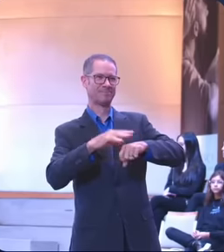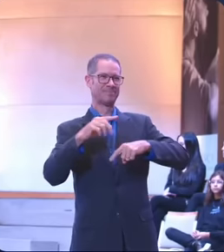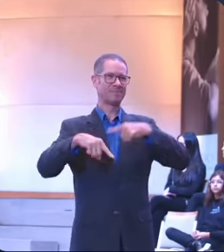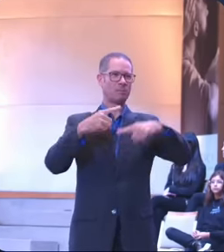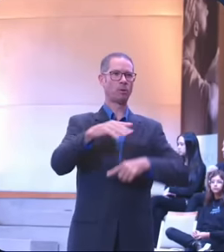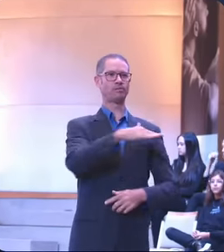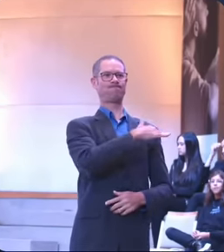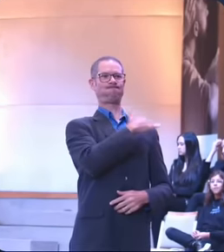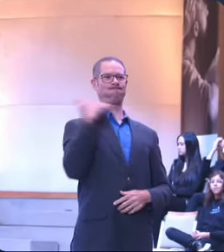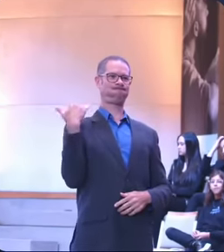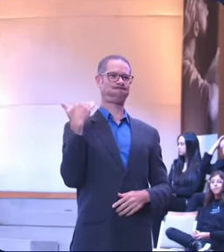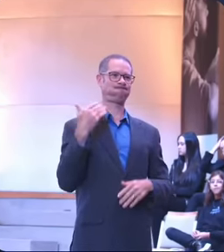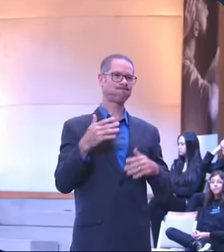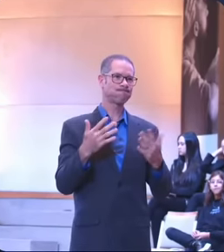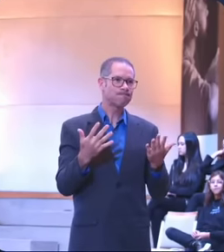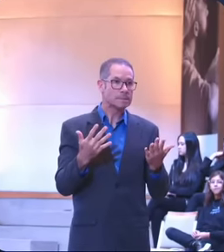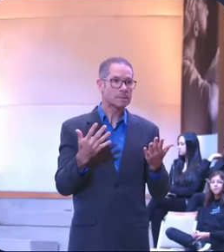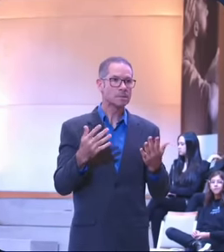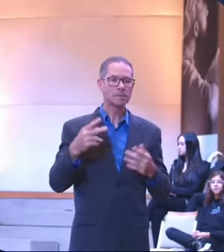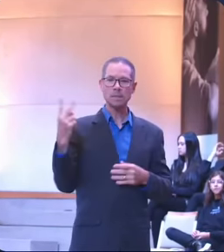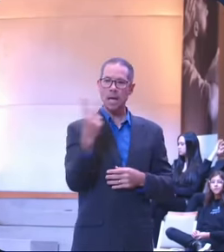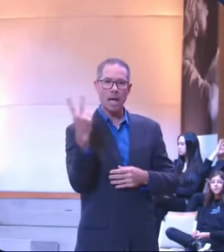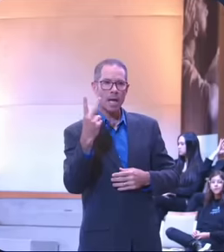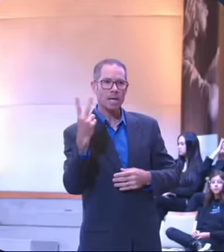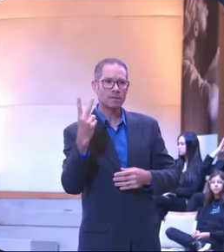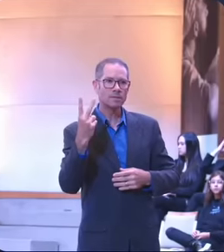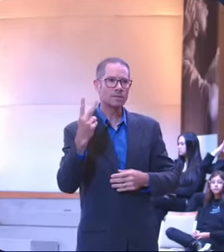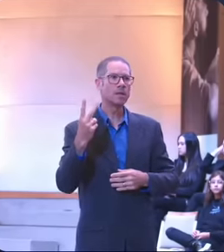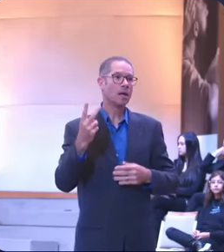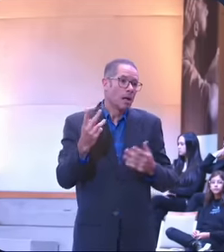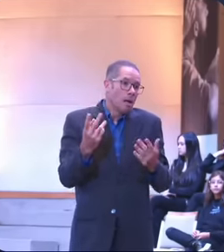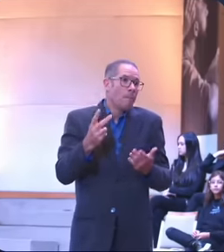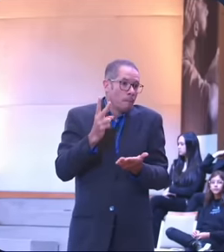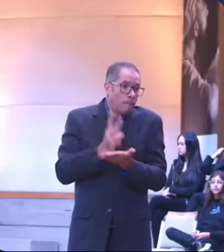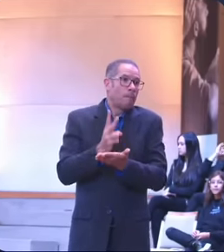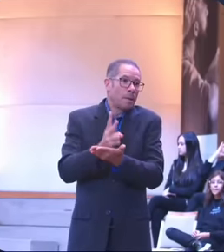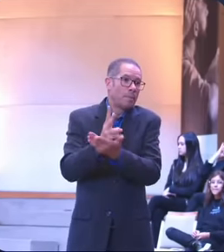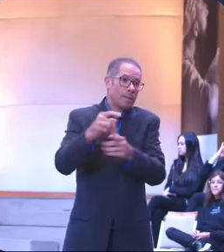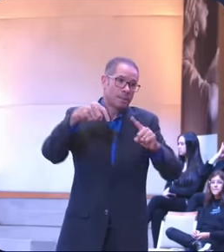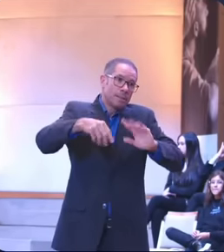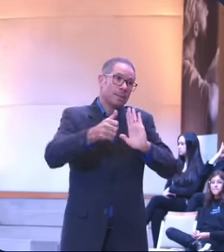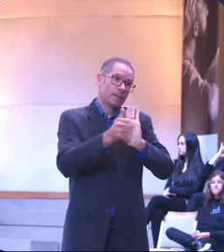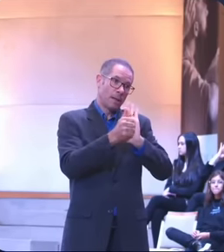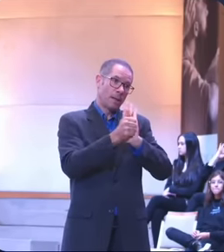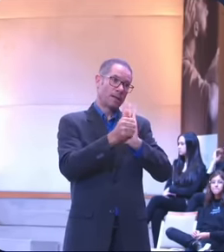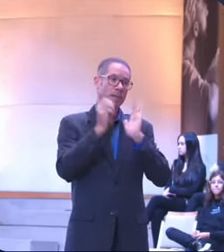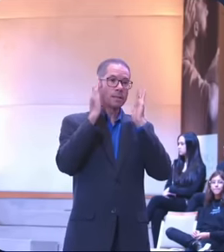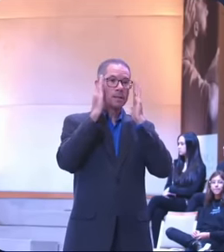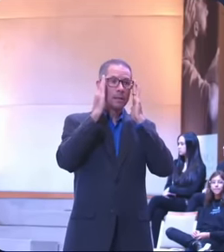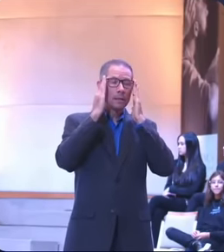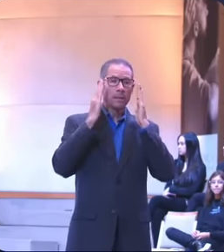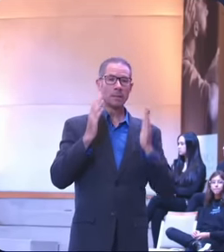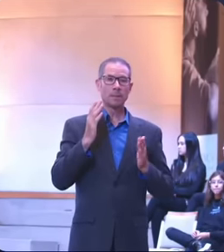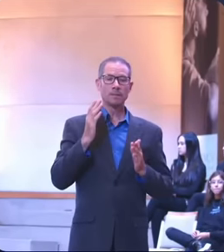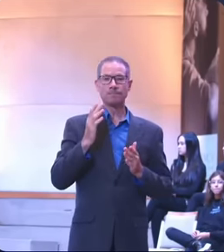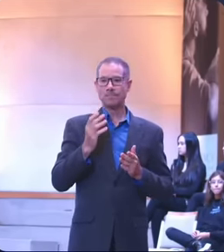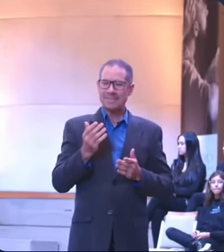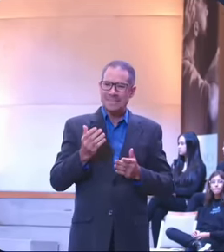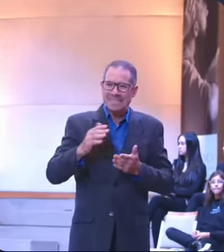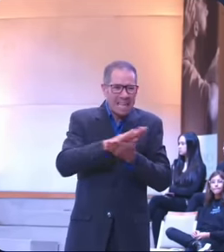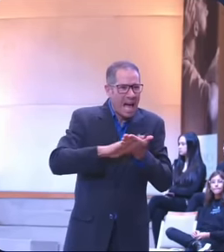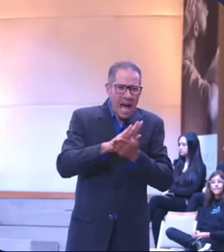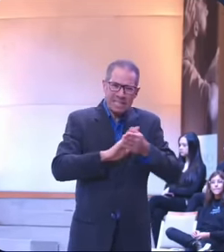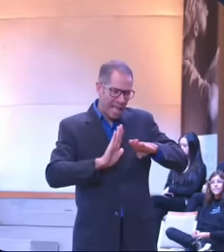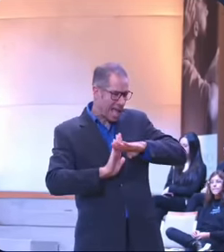depois faleceu. E eles já estavam com tudo aqui, então eles permaneceram aqui, sem sustento, sem